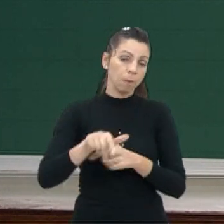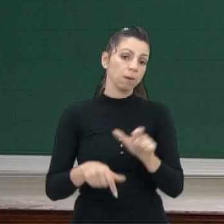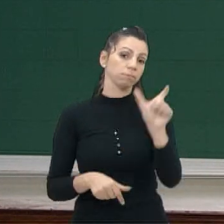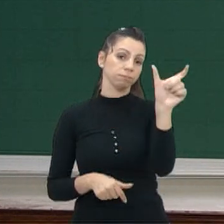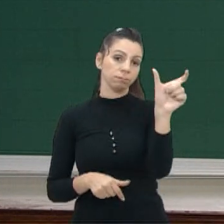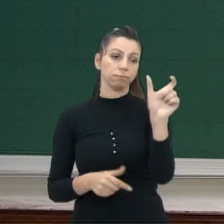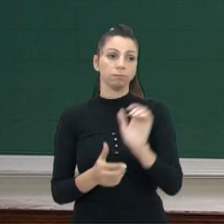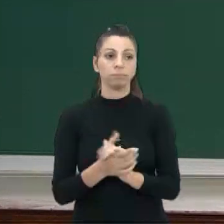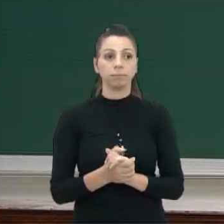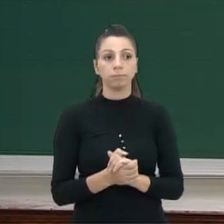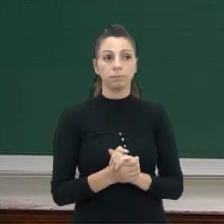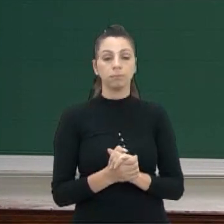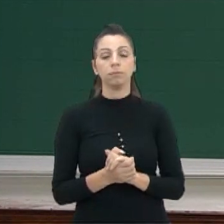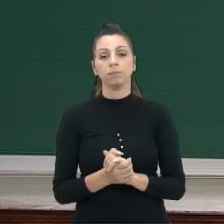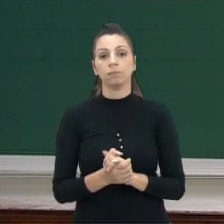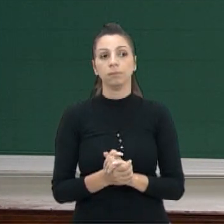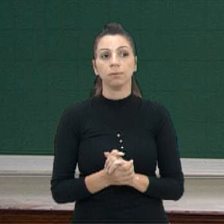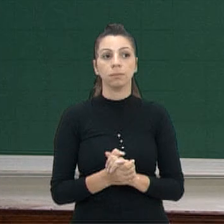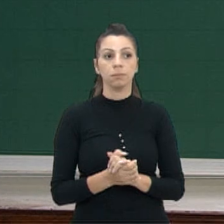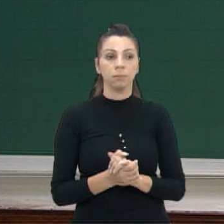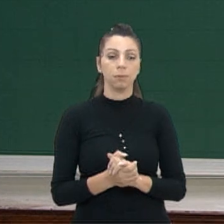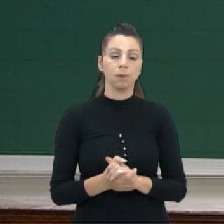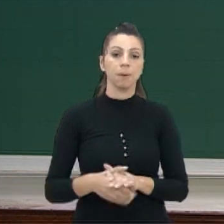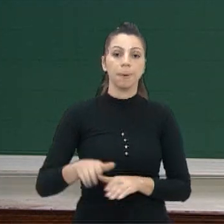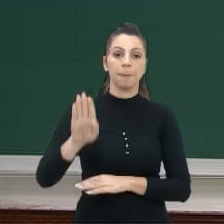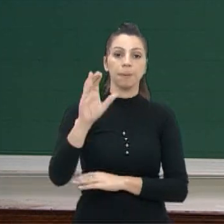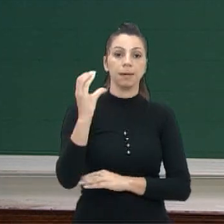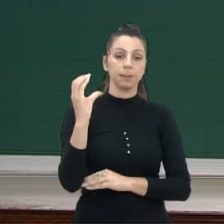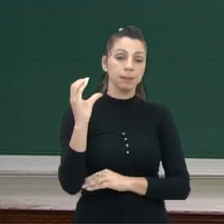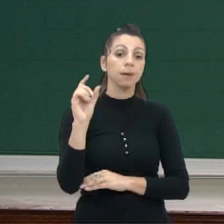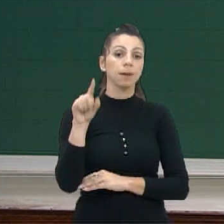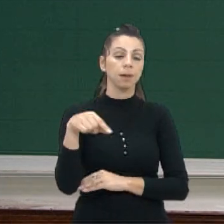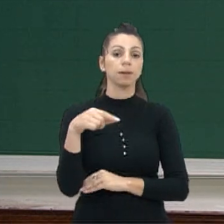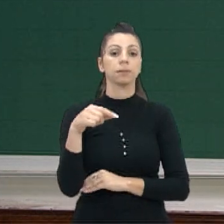são as nossas respostas? A letra B e a letra C.